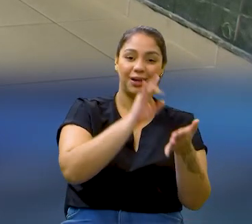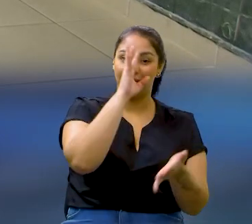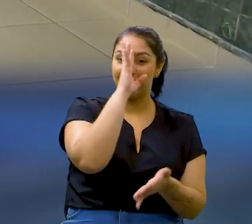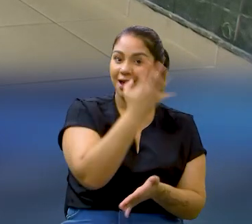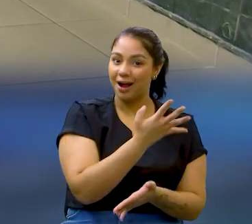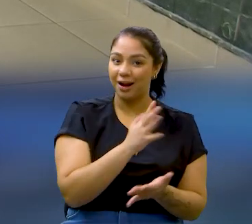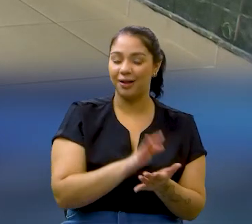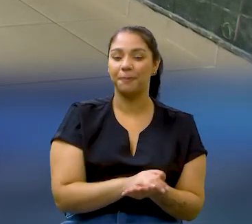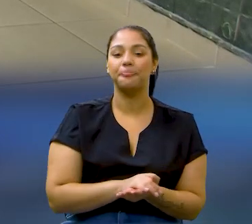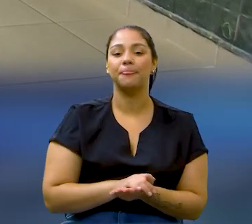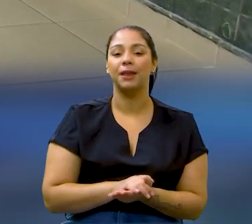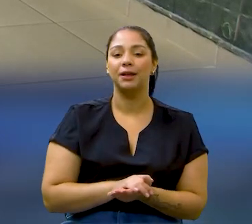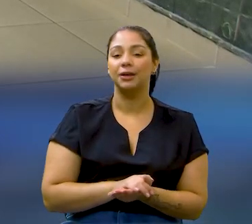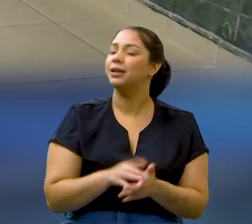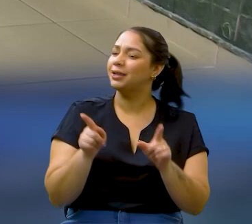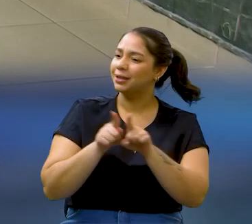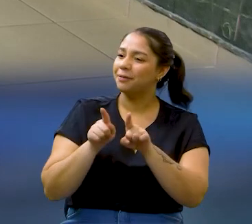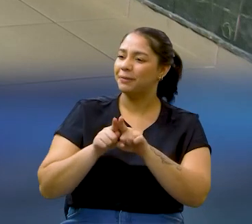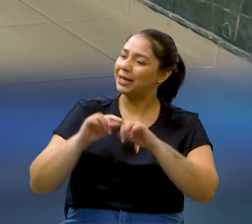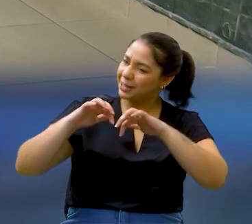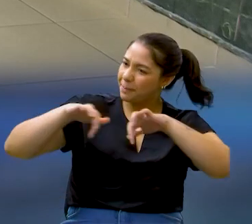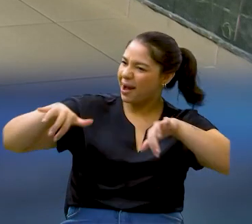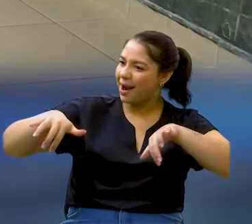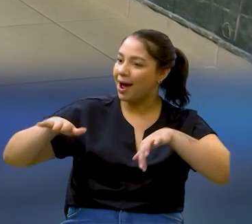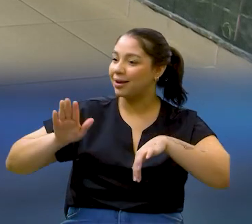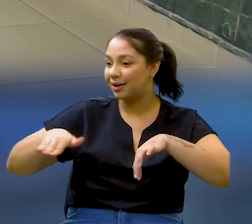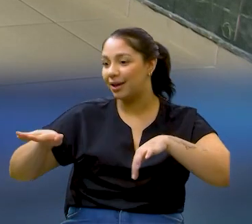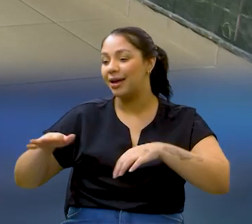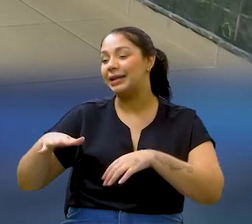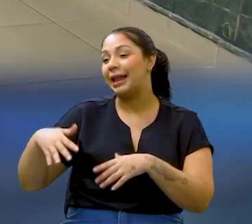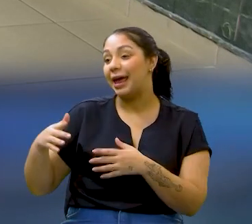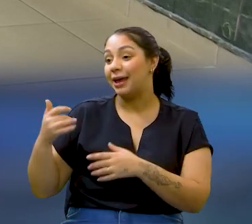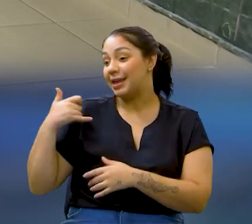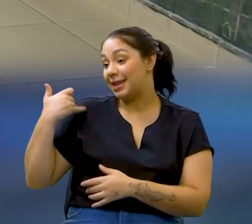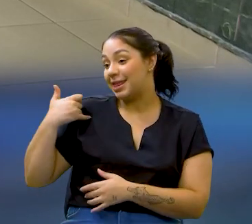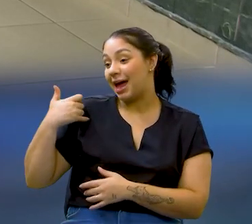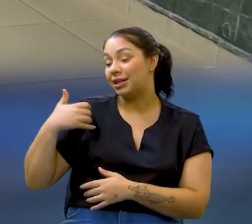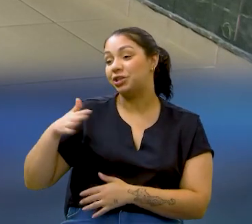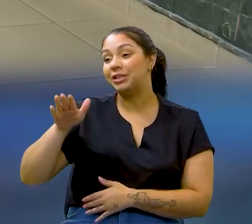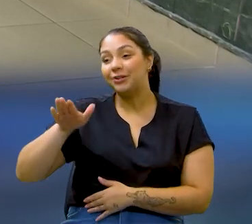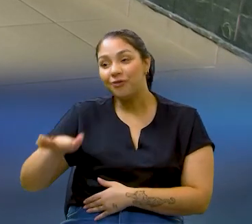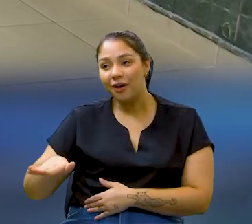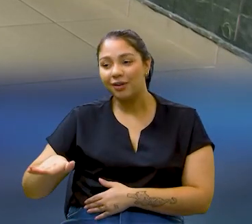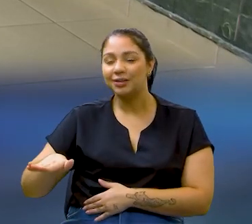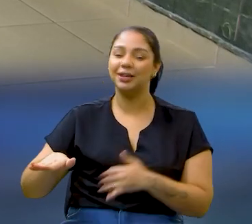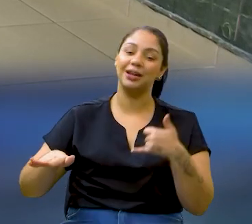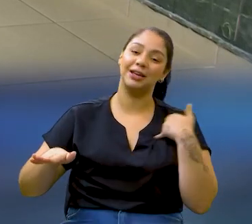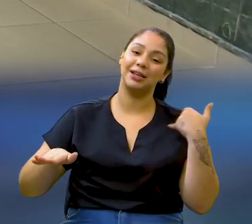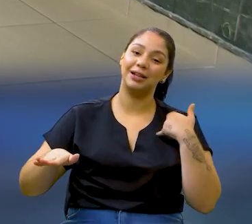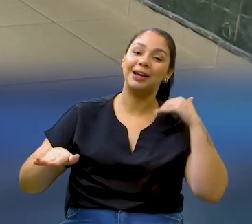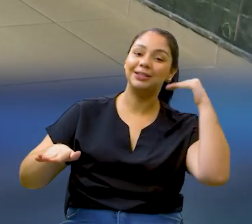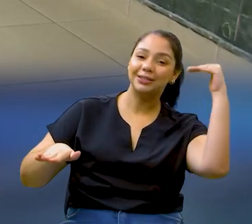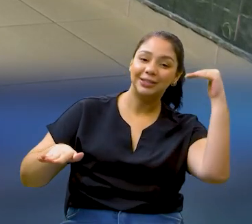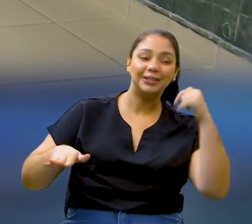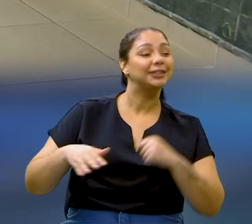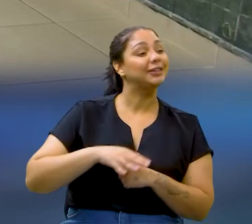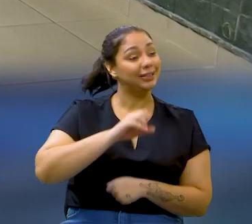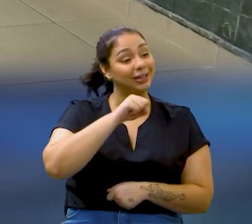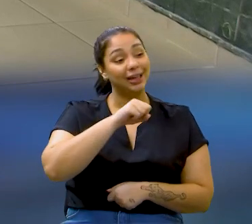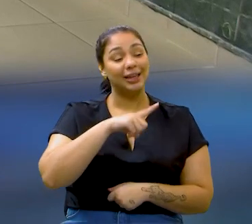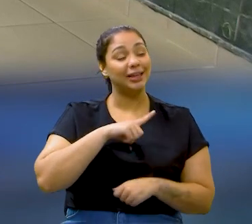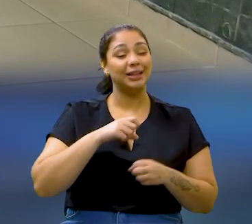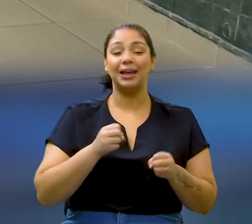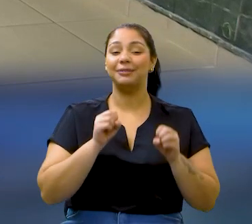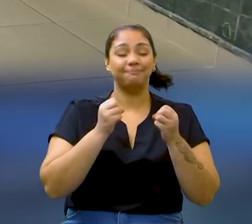desligamento mais fácil dessa fase mais infantil também. Exato, né? E eles têm várias oficinas, desde educação